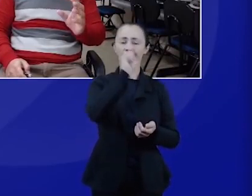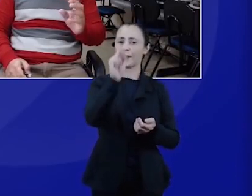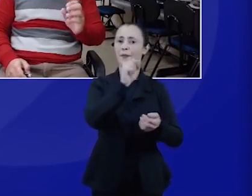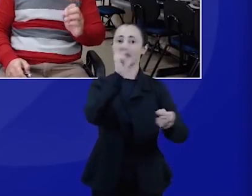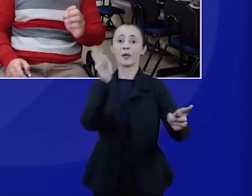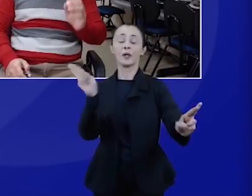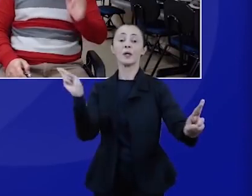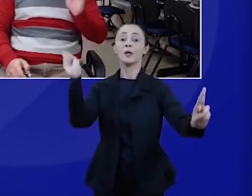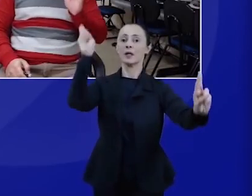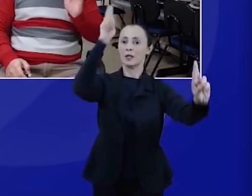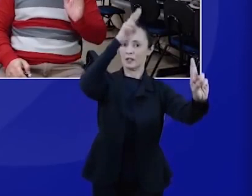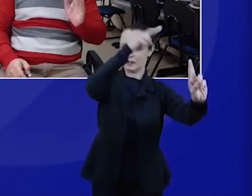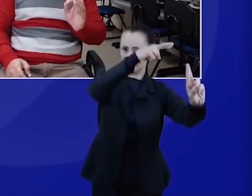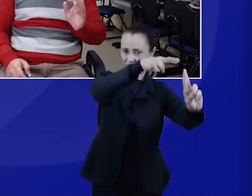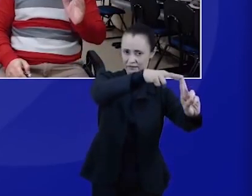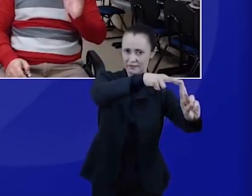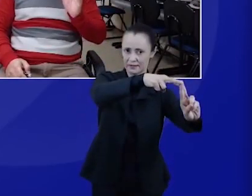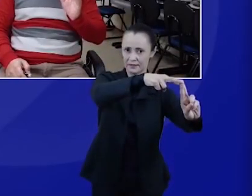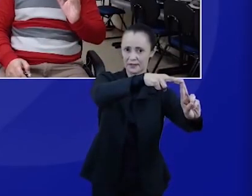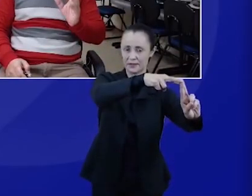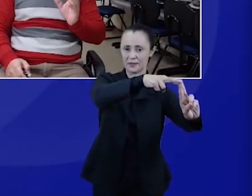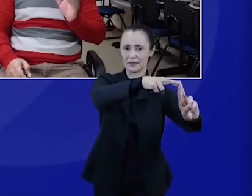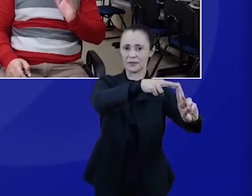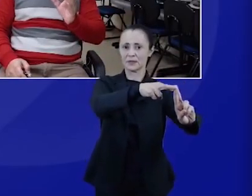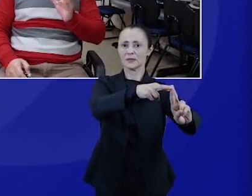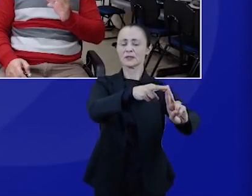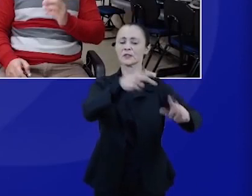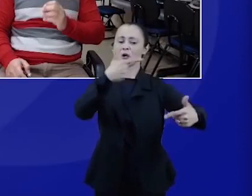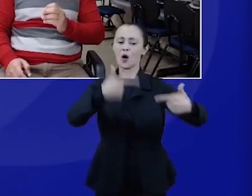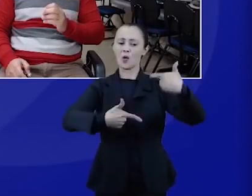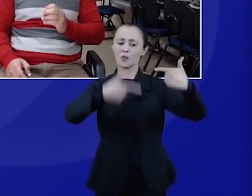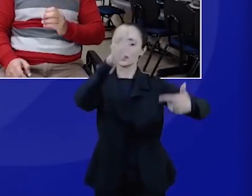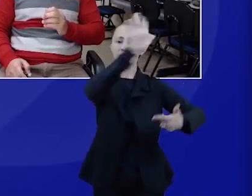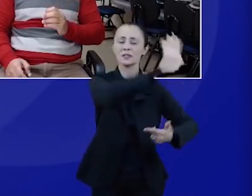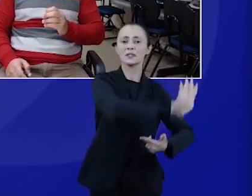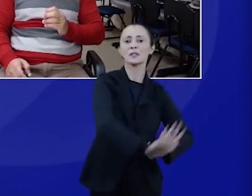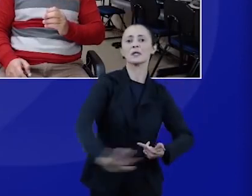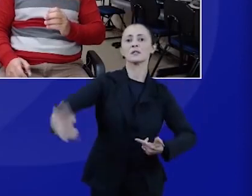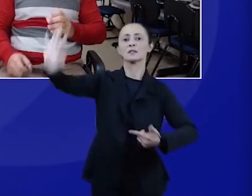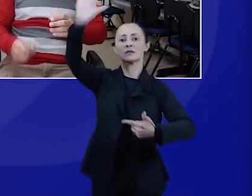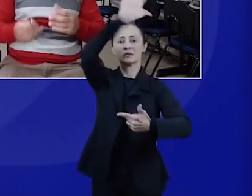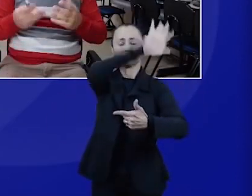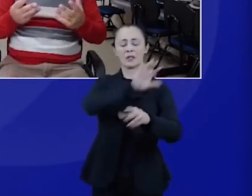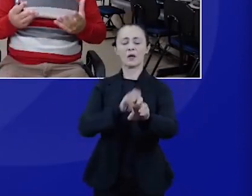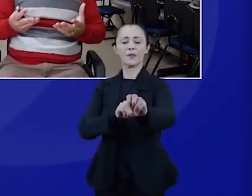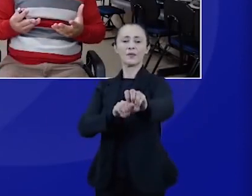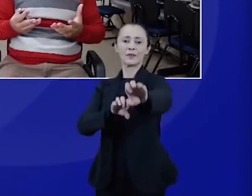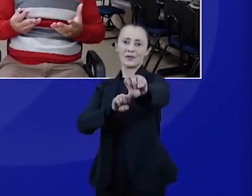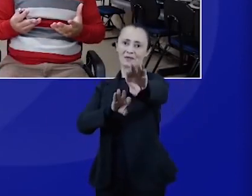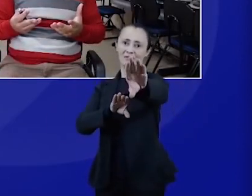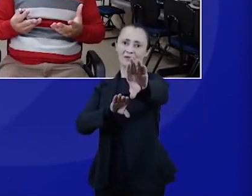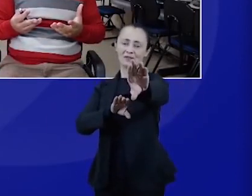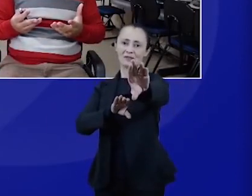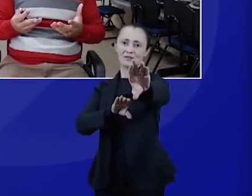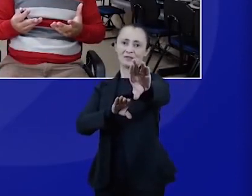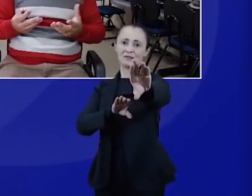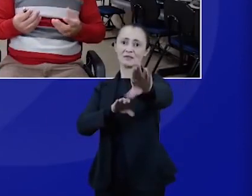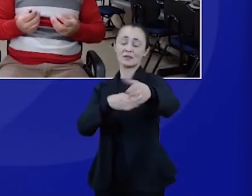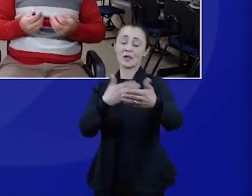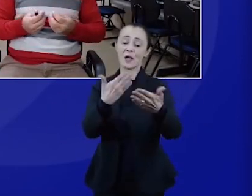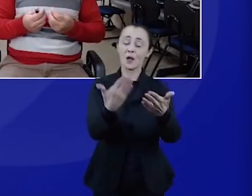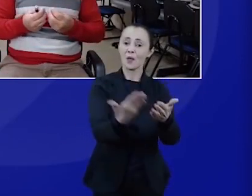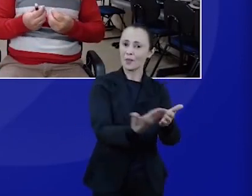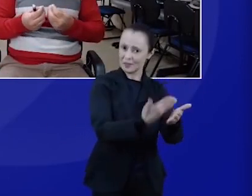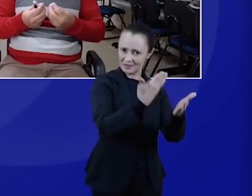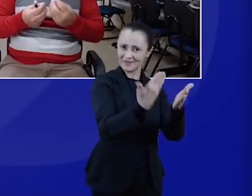vamos acompanhar comigo, referências para uma política nacional de educação do campo. É um caderno de subsídios.